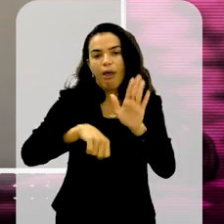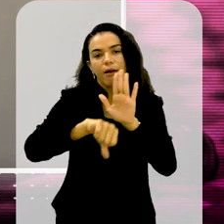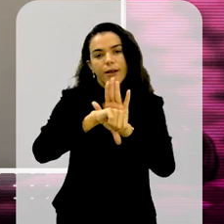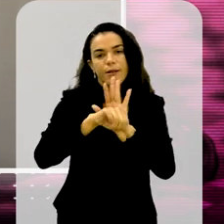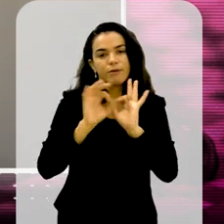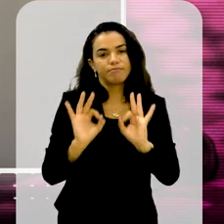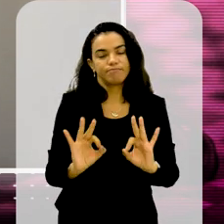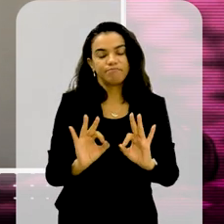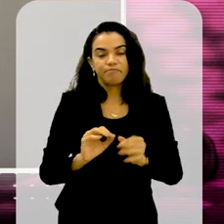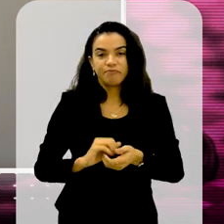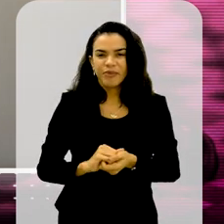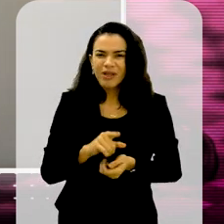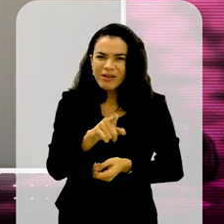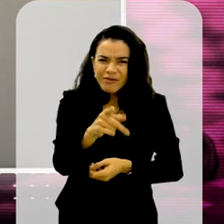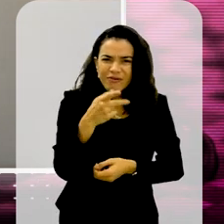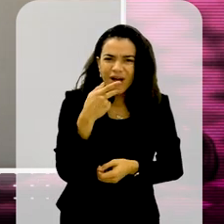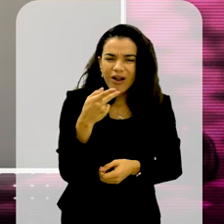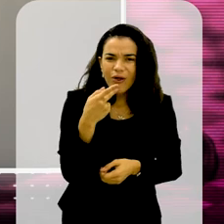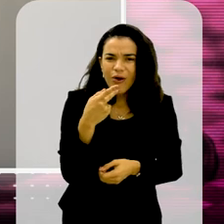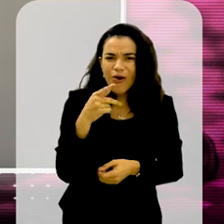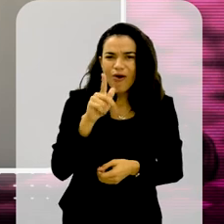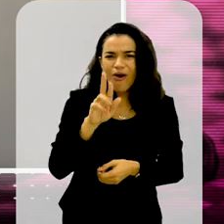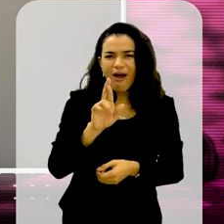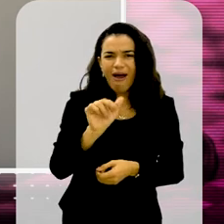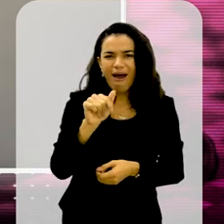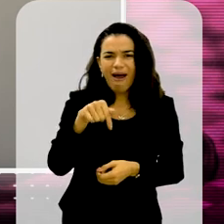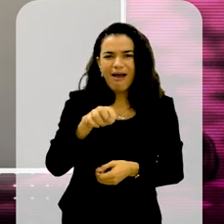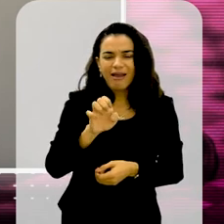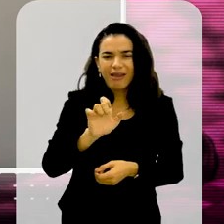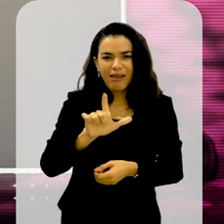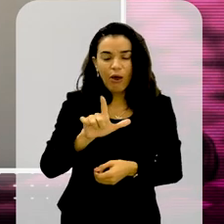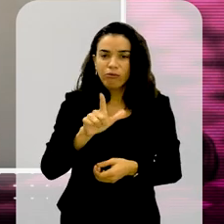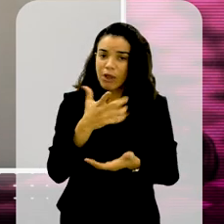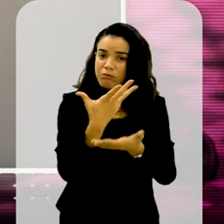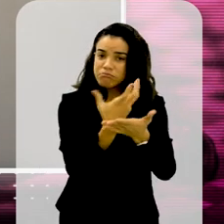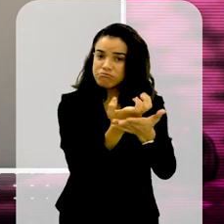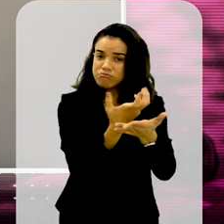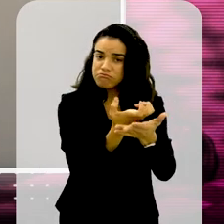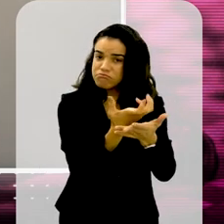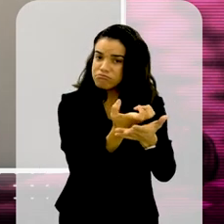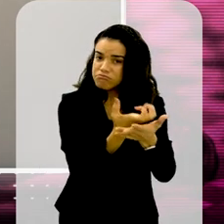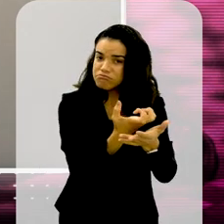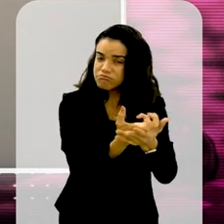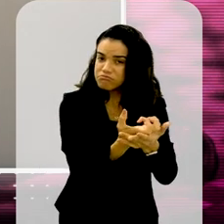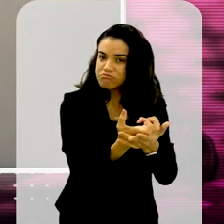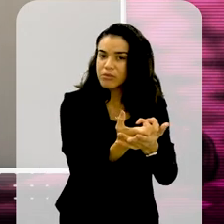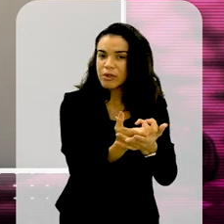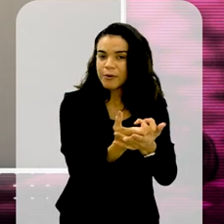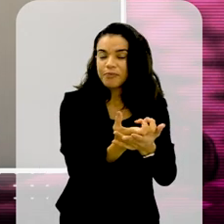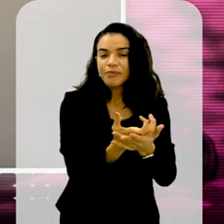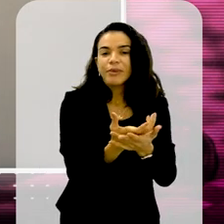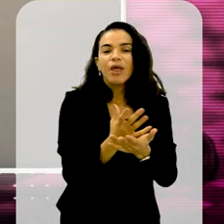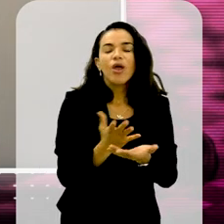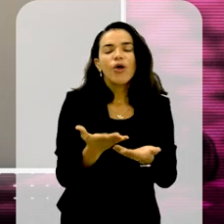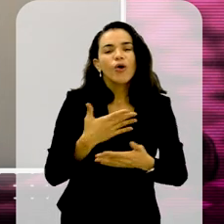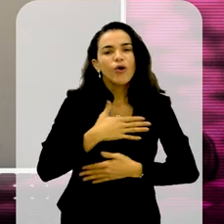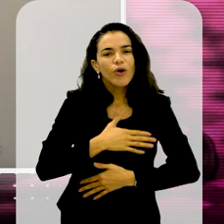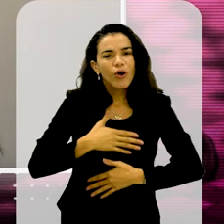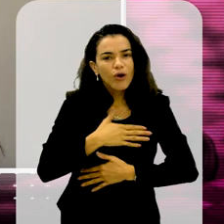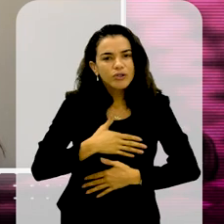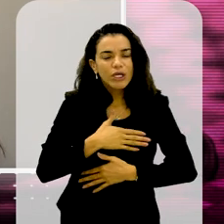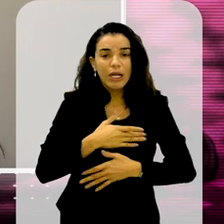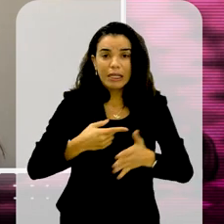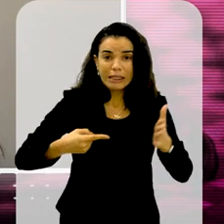atos. Você falou, Raquel, de dados. Então, antes de para o próximo tema, eu gostaria,